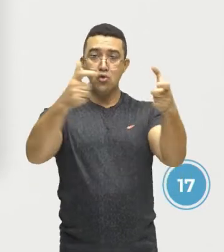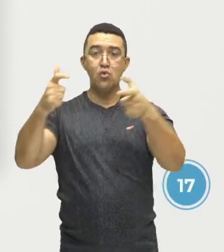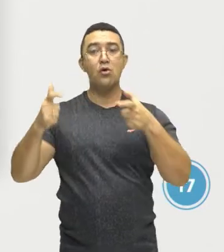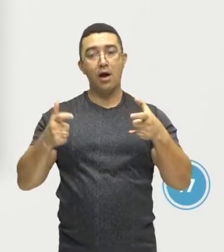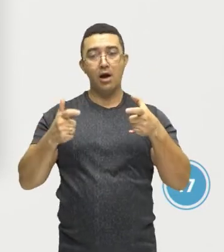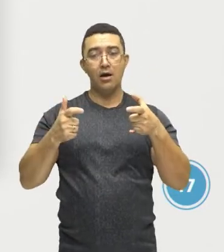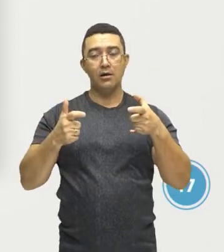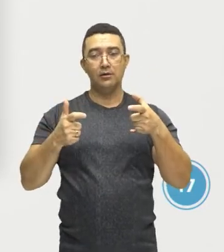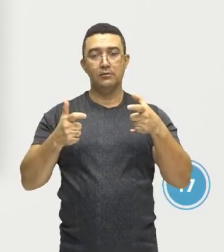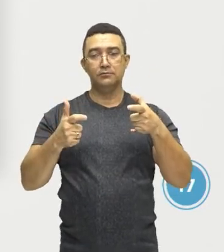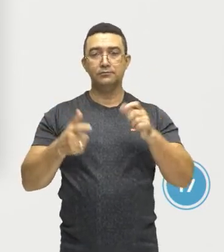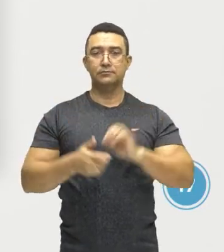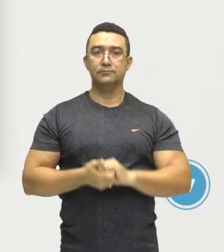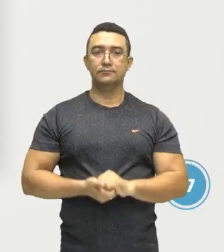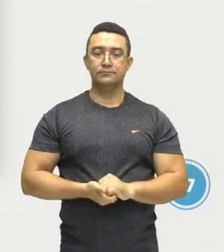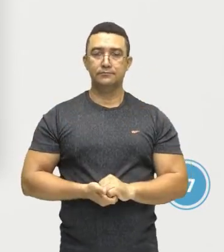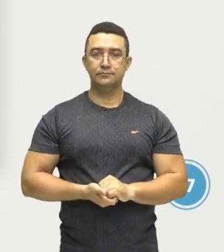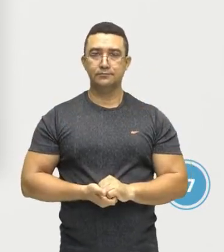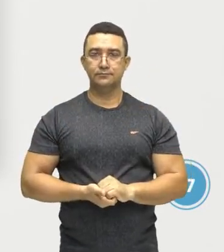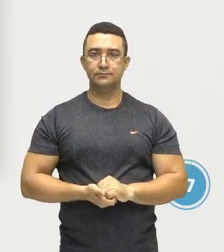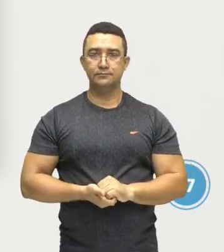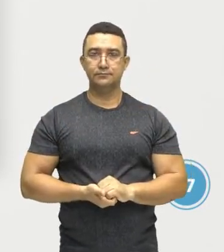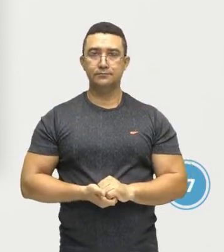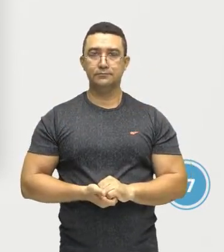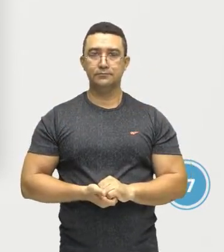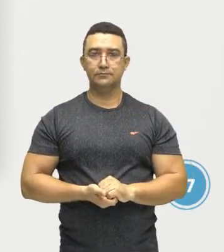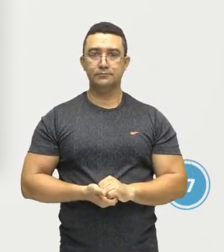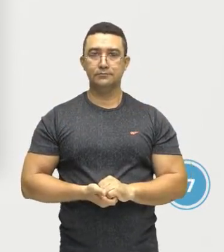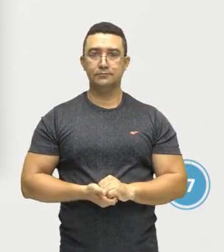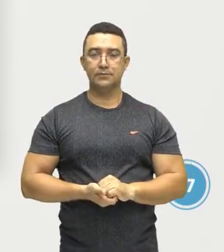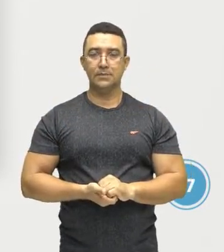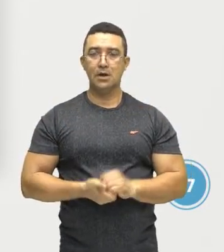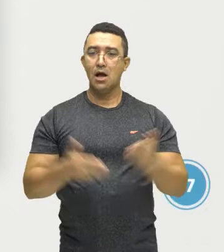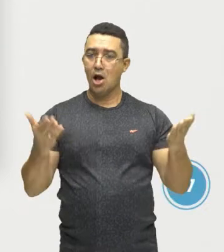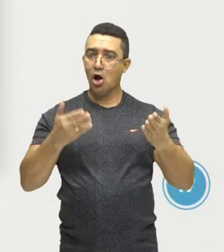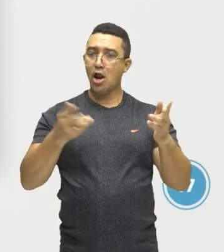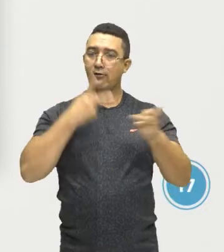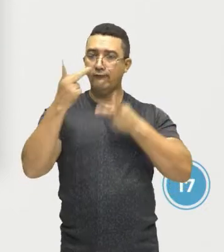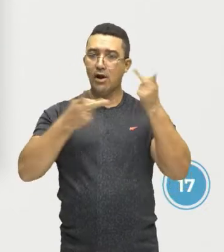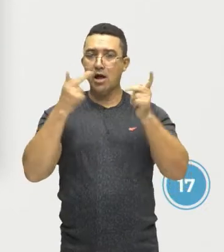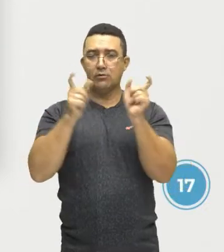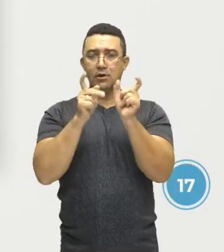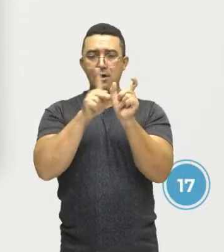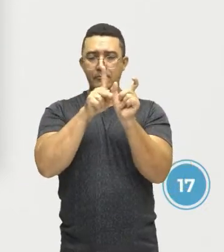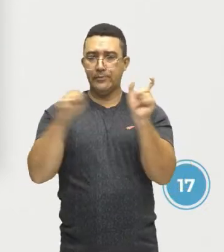verbo de ligação. Muito bem. Vamos falar sobre predicativo do sujeito? Olha só.